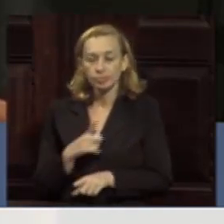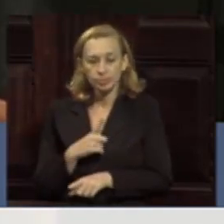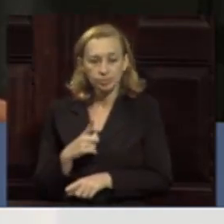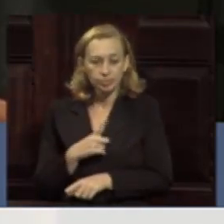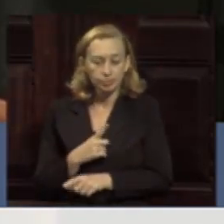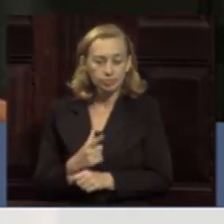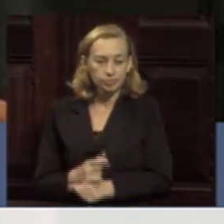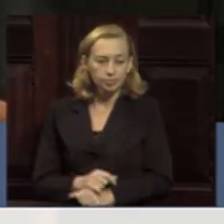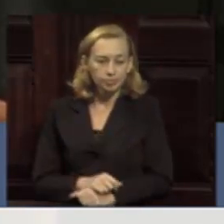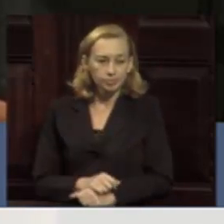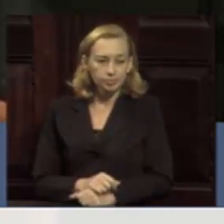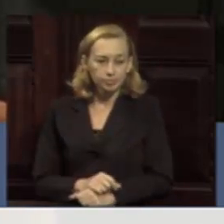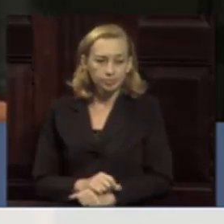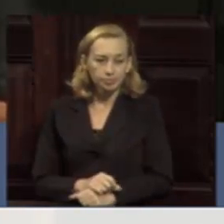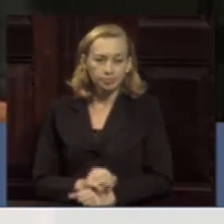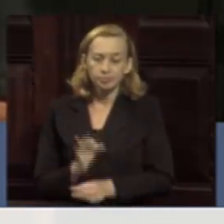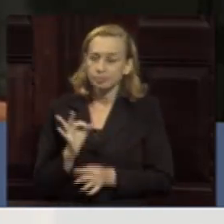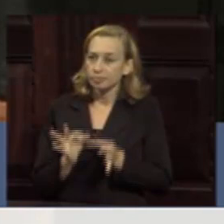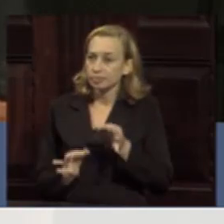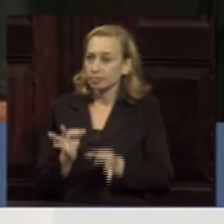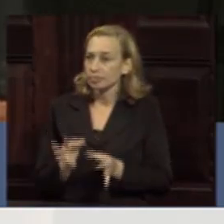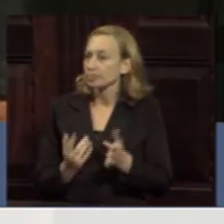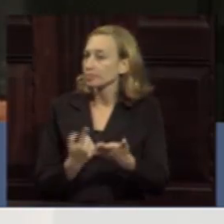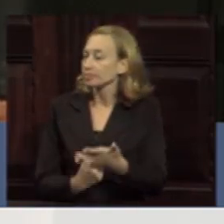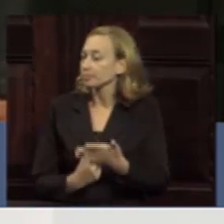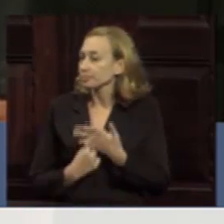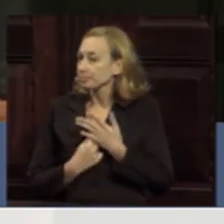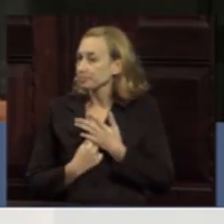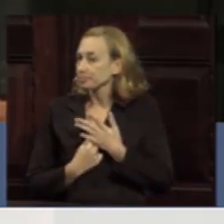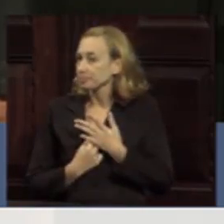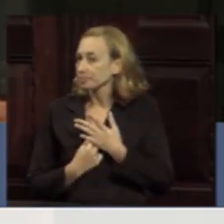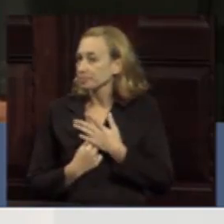no sentido de defender a emenda 6.